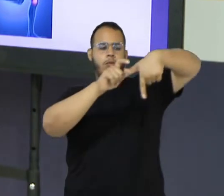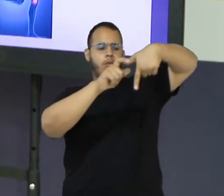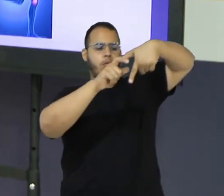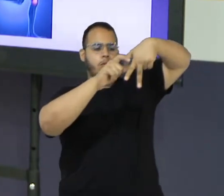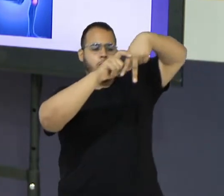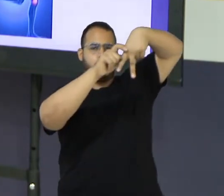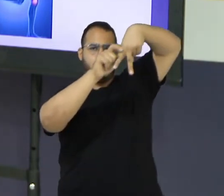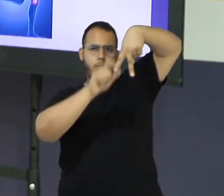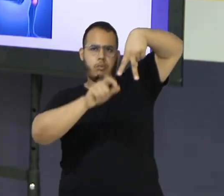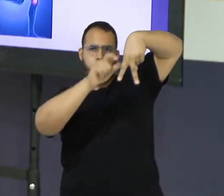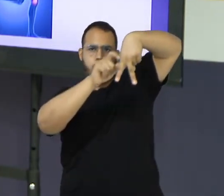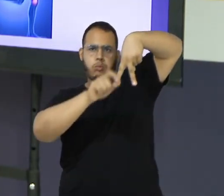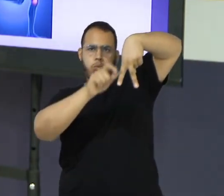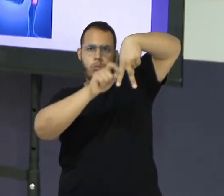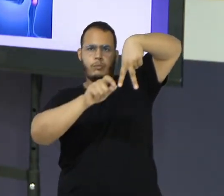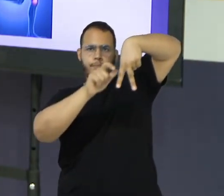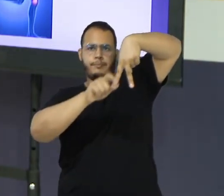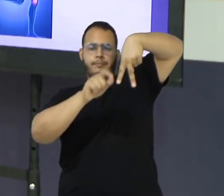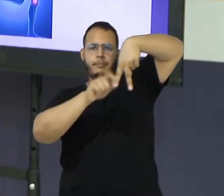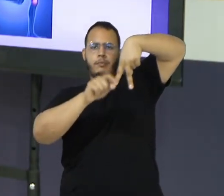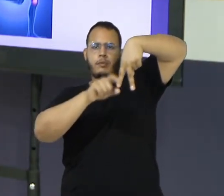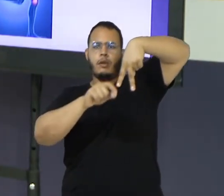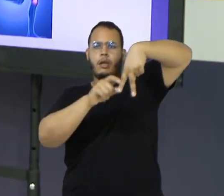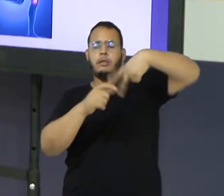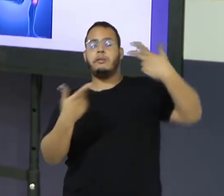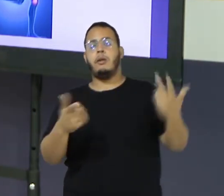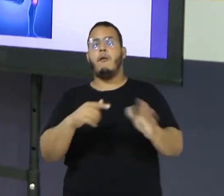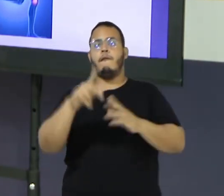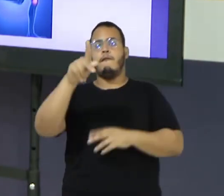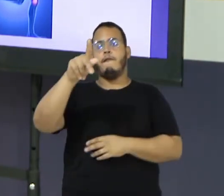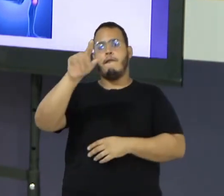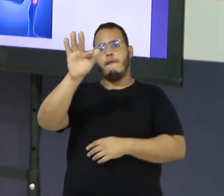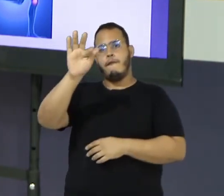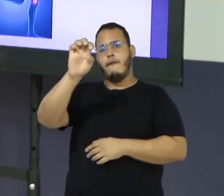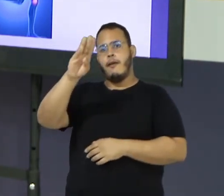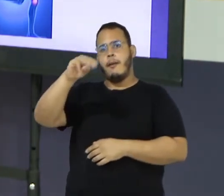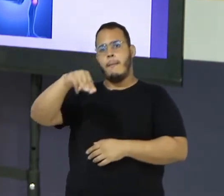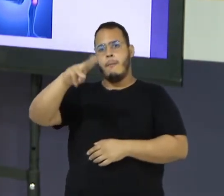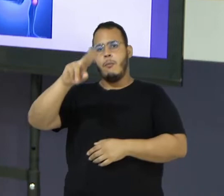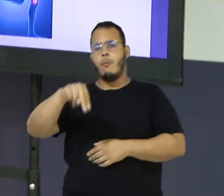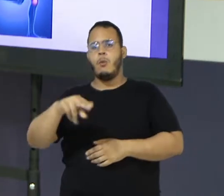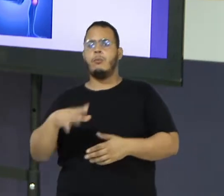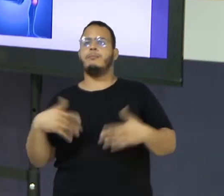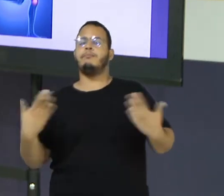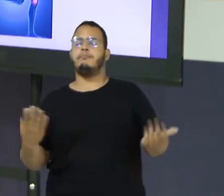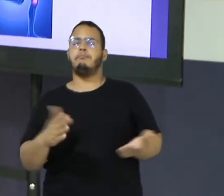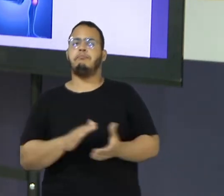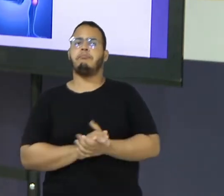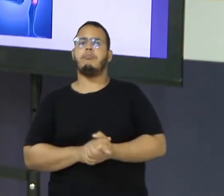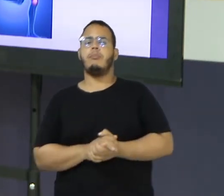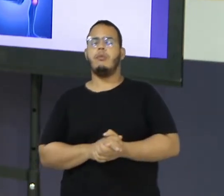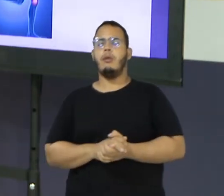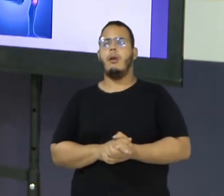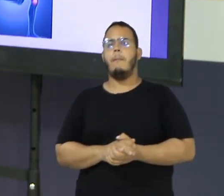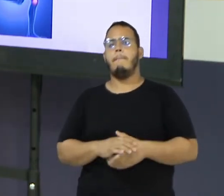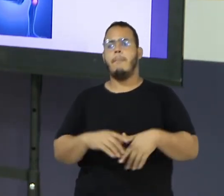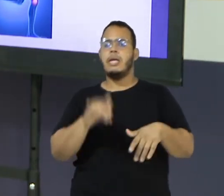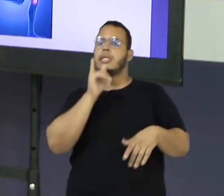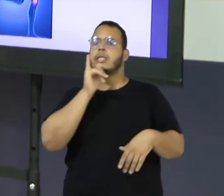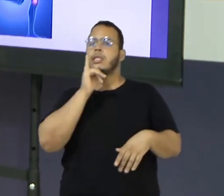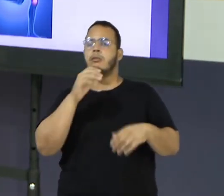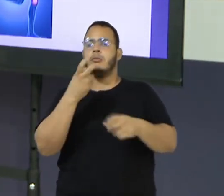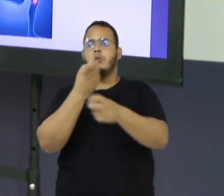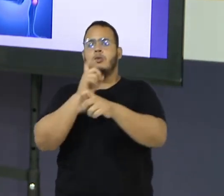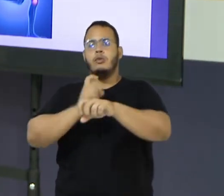corpo humano. A gente tem aqui que ele está localizado aqui na coxa, certo? Esse fêmur é um exemplo de osso longo. Por quê? Porque